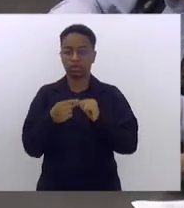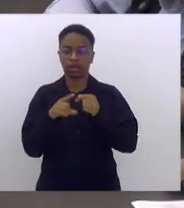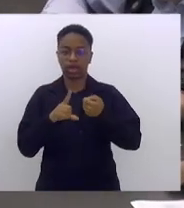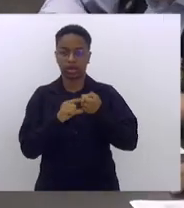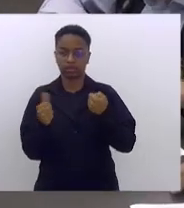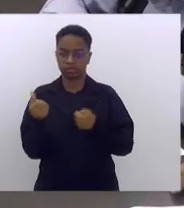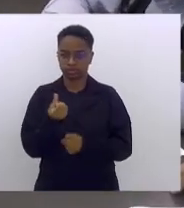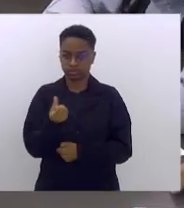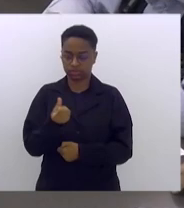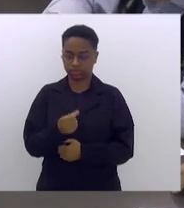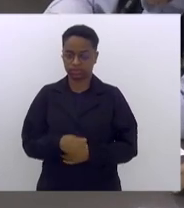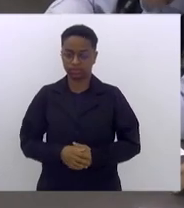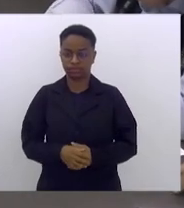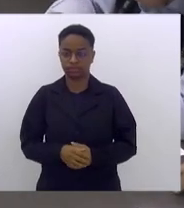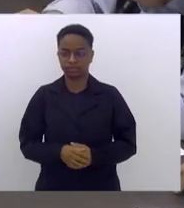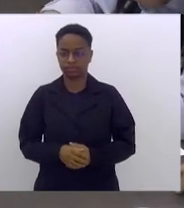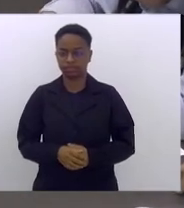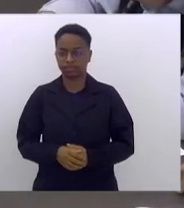mesa.